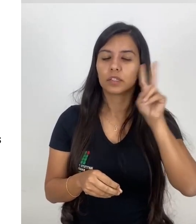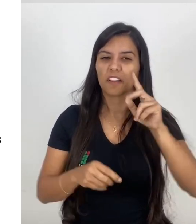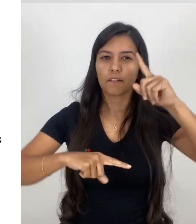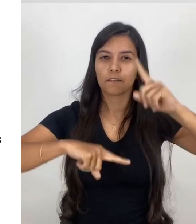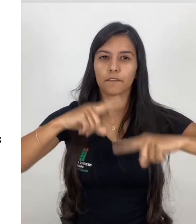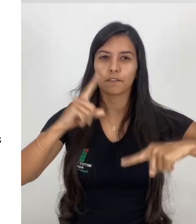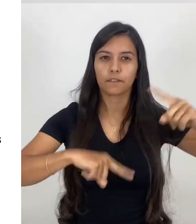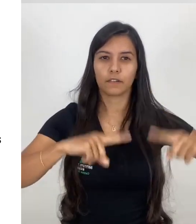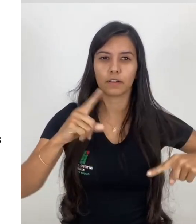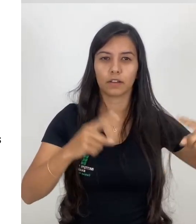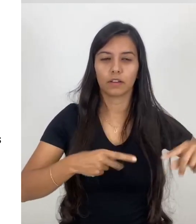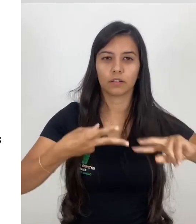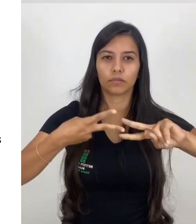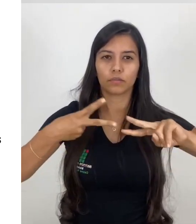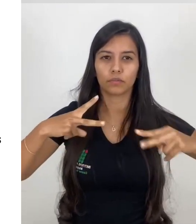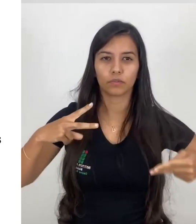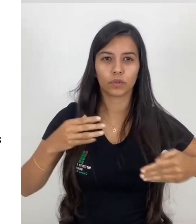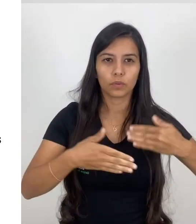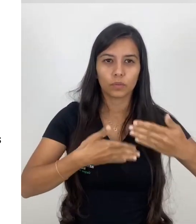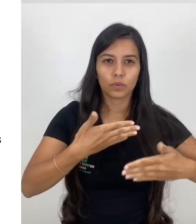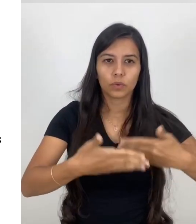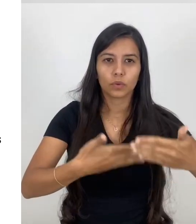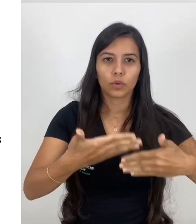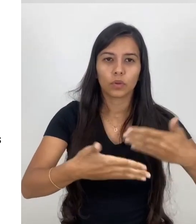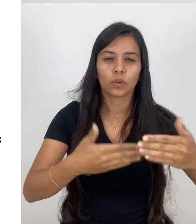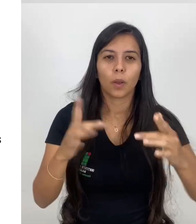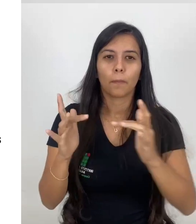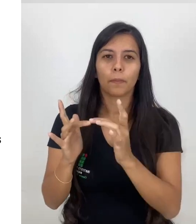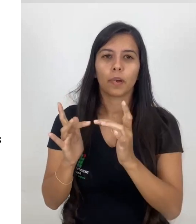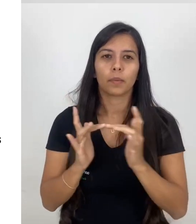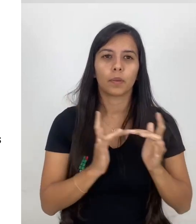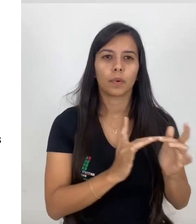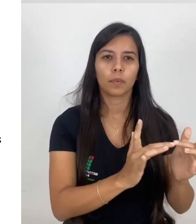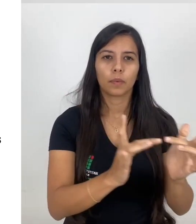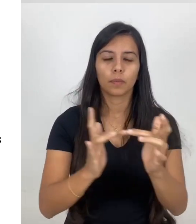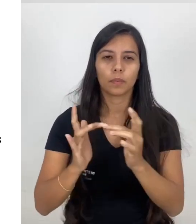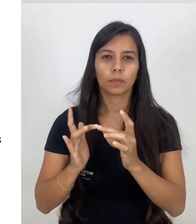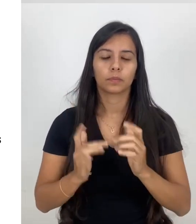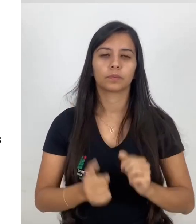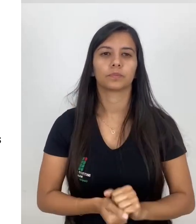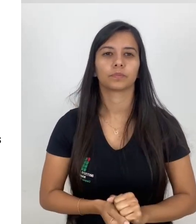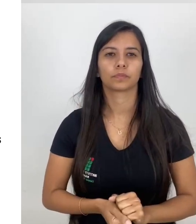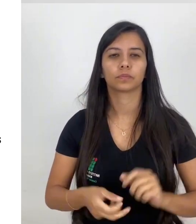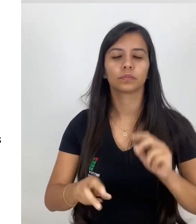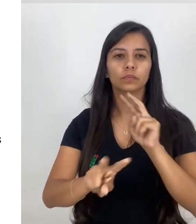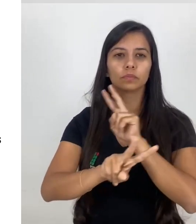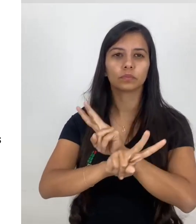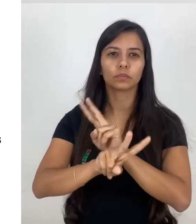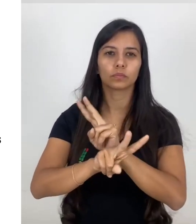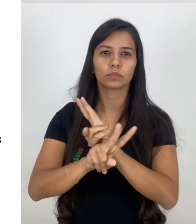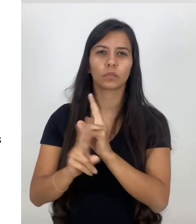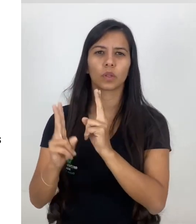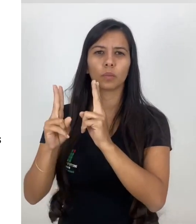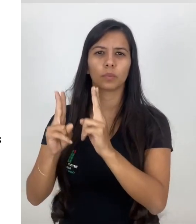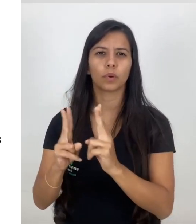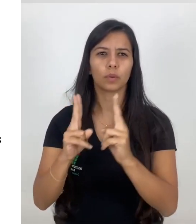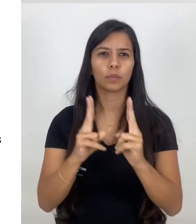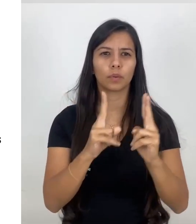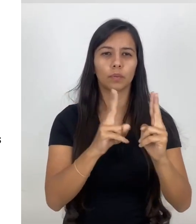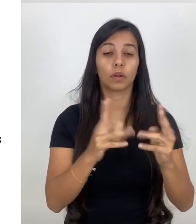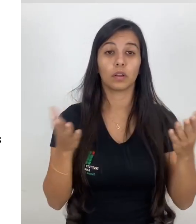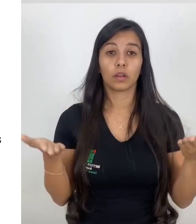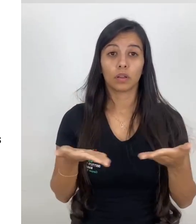em variabilidade genética, porque é um processo de recombinação. Então, os cromossomos que estão pareados lado a lado,